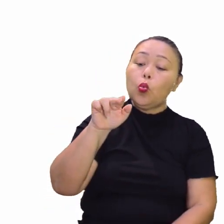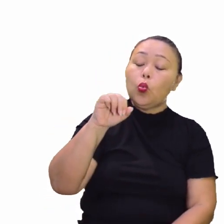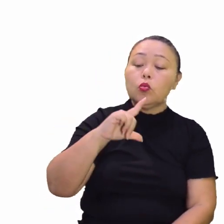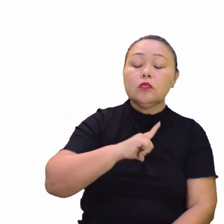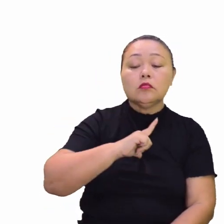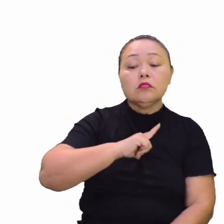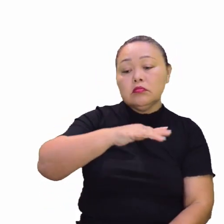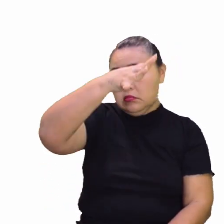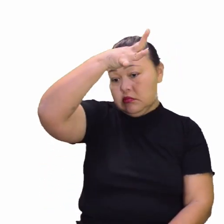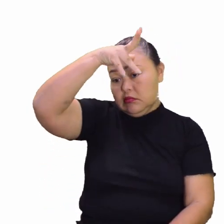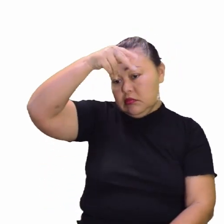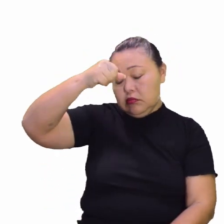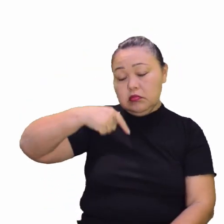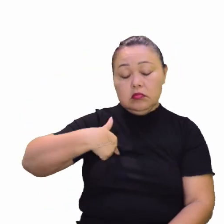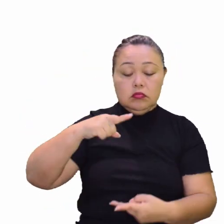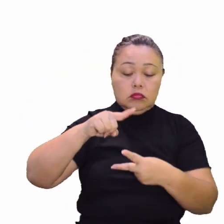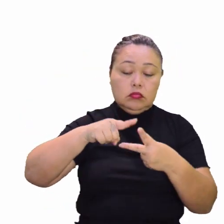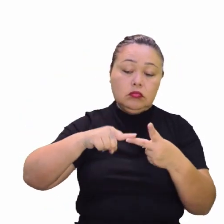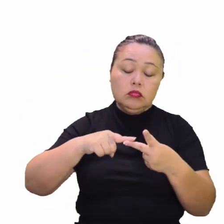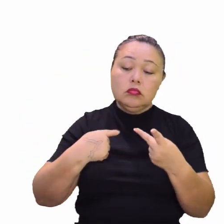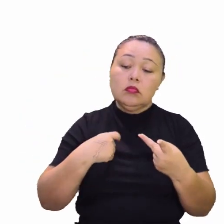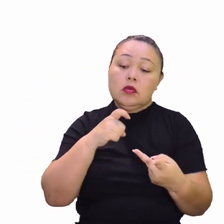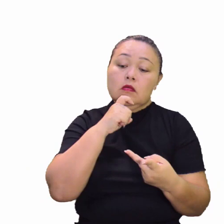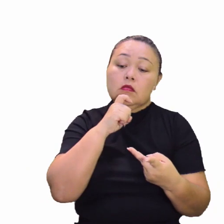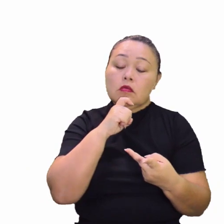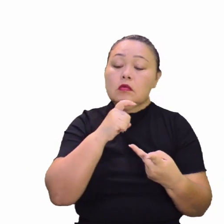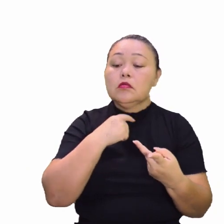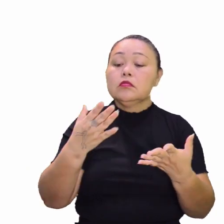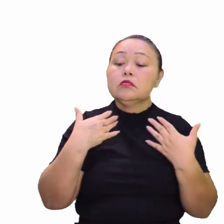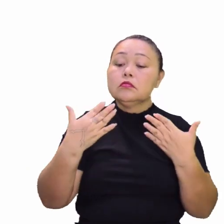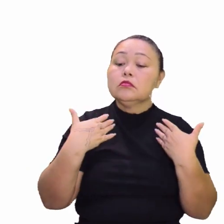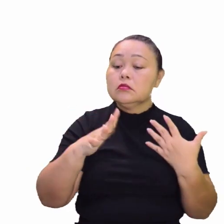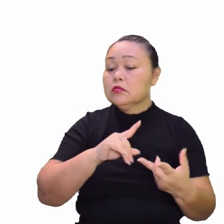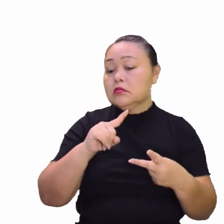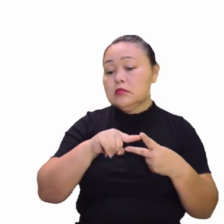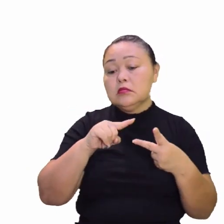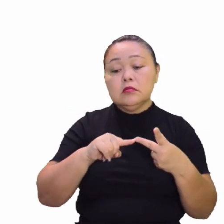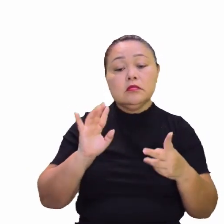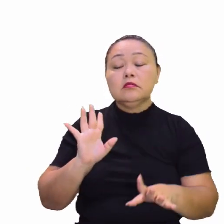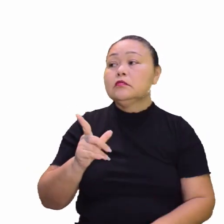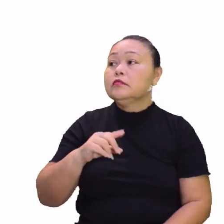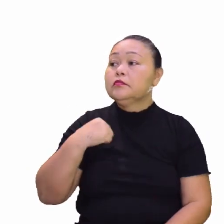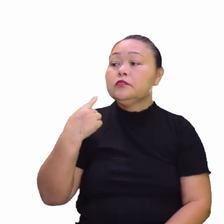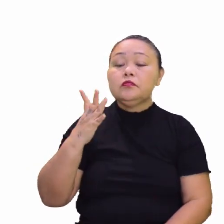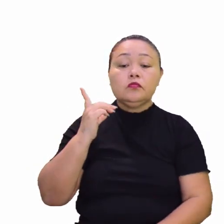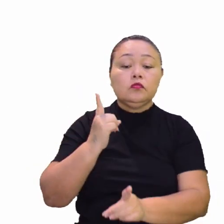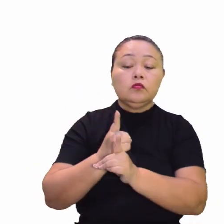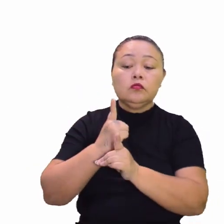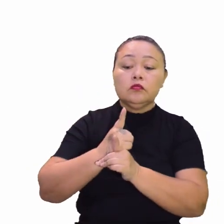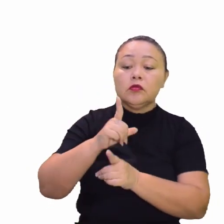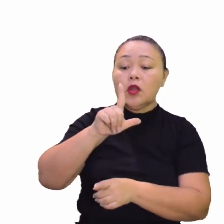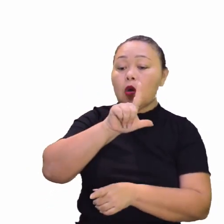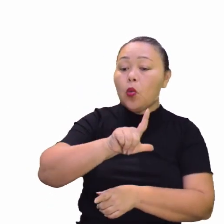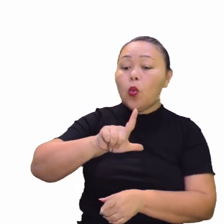gente só tem o verão e o inverno bem definidos, não é isso? É isso mesmo. E a gente vai encontrar mais a leste do estado de Rondônia,